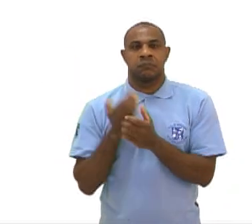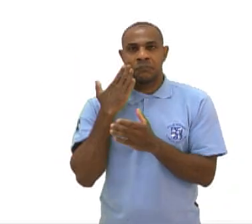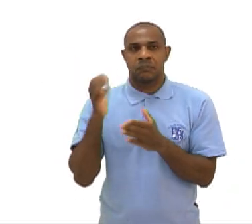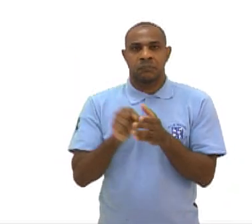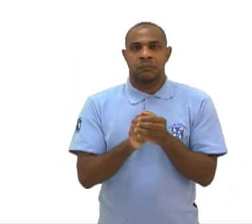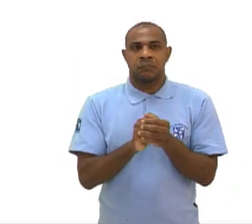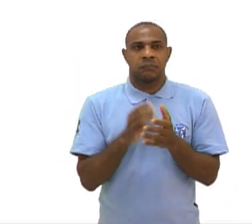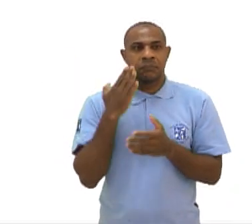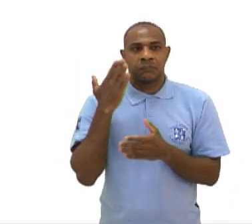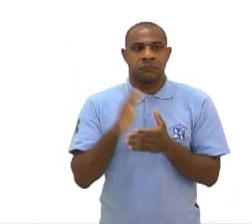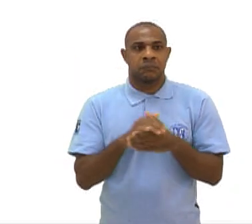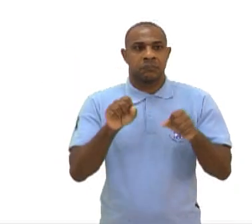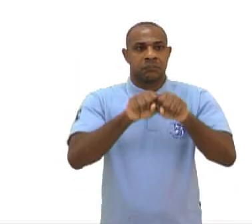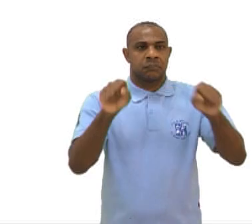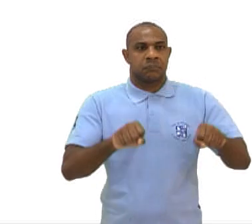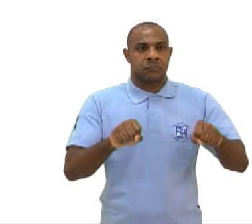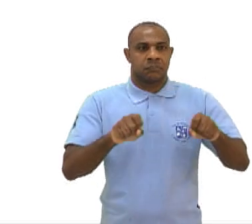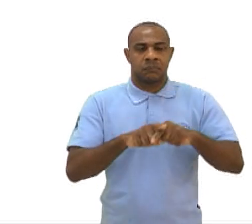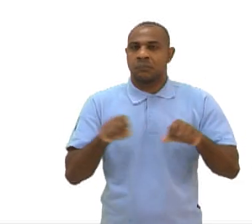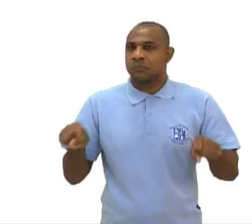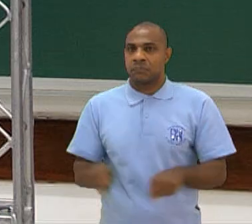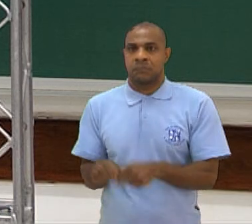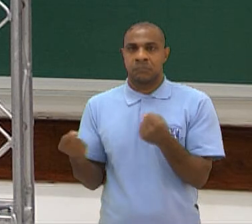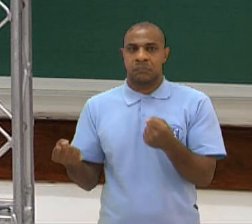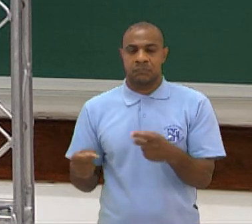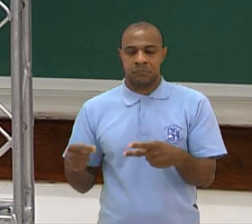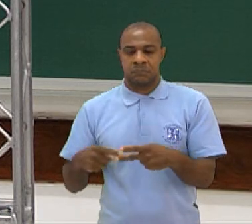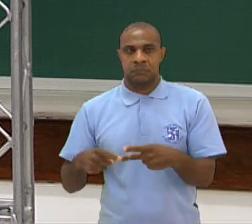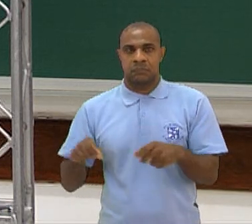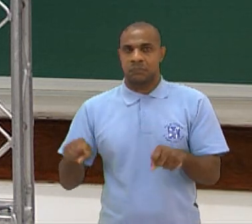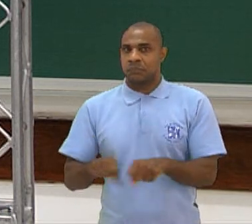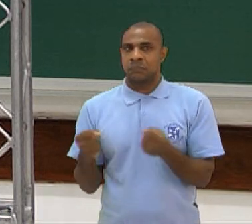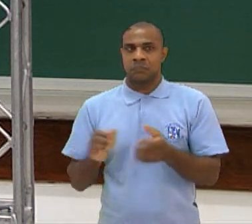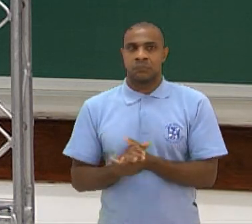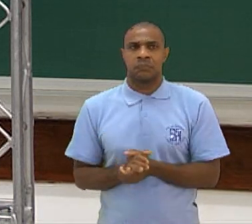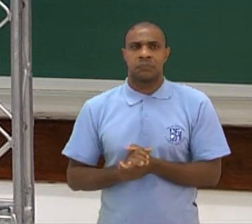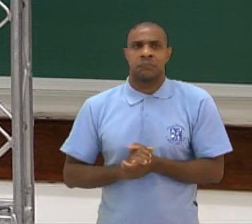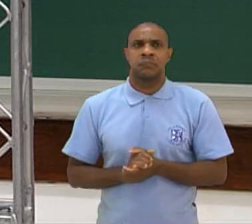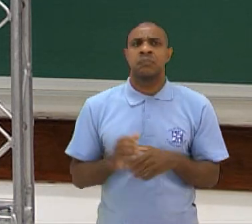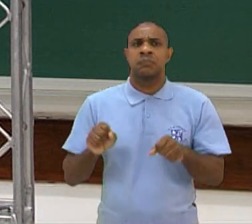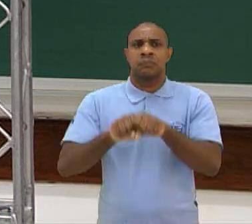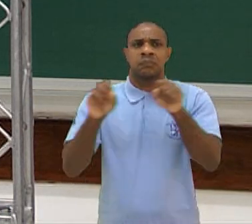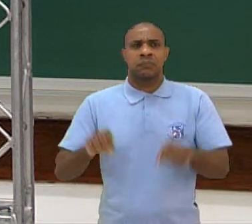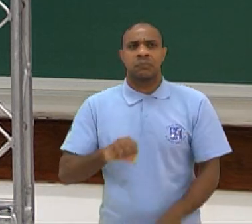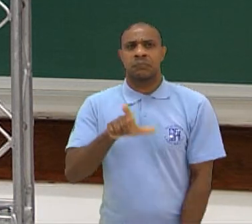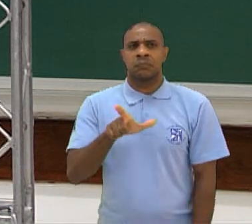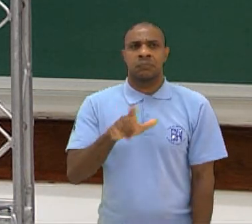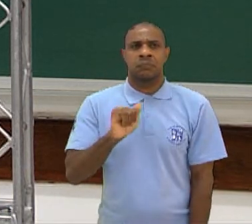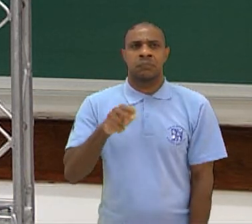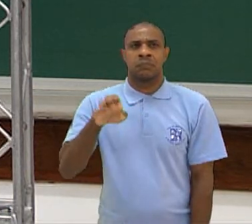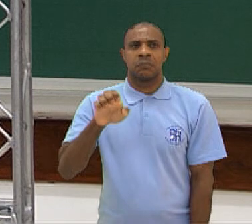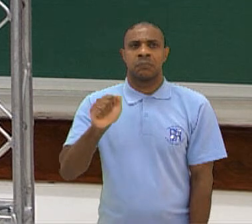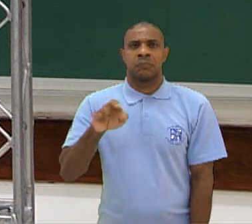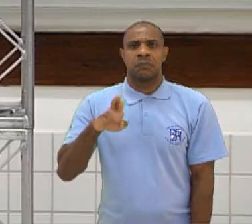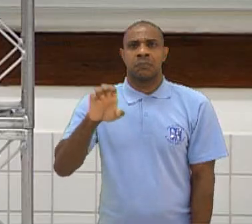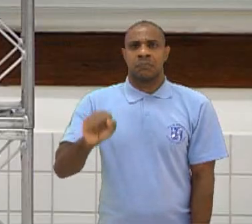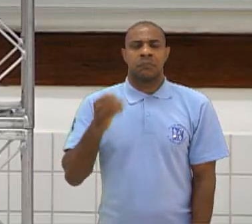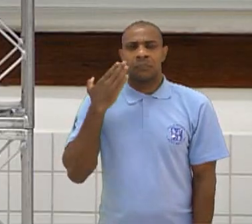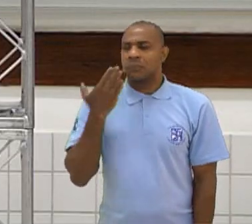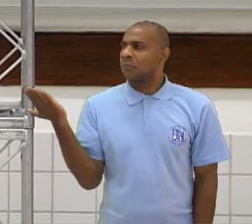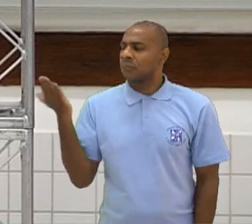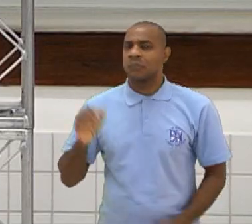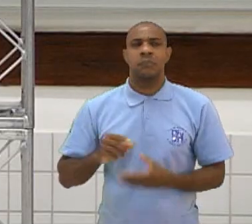Sistema impossível. Nós vamos trabalhar isso hoje, beleza? O que são sistemas lineares, pessoal? Se você não sabe o que é um sistema linear,